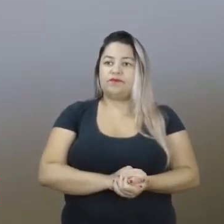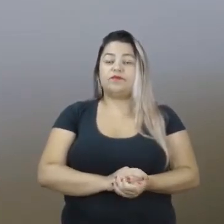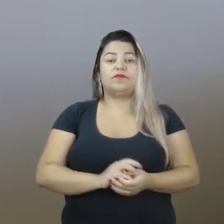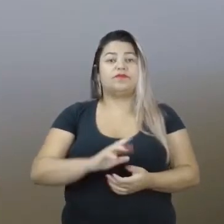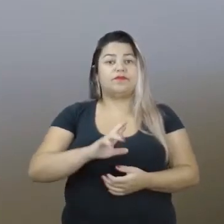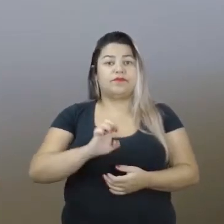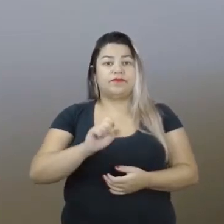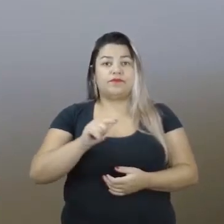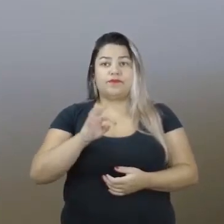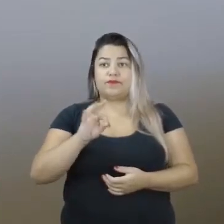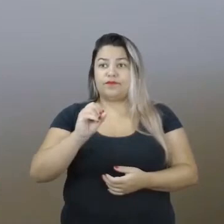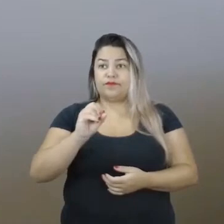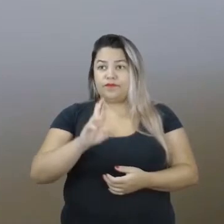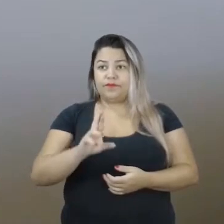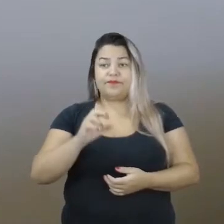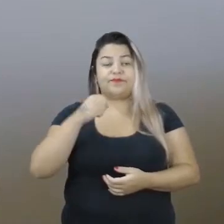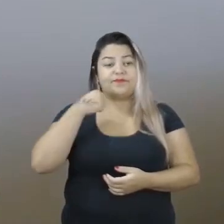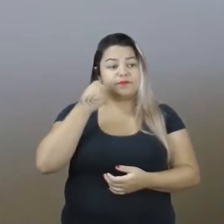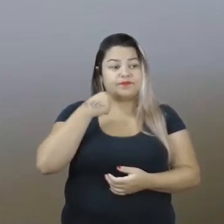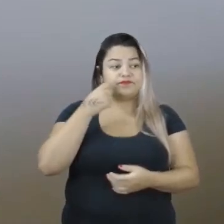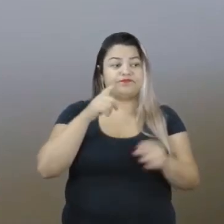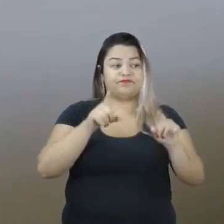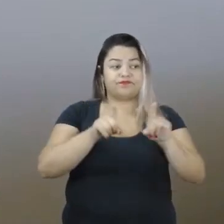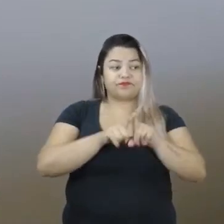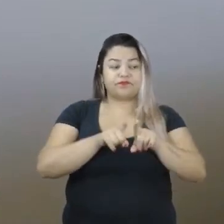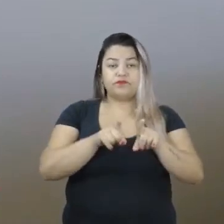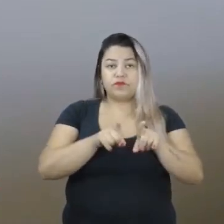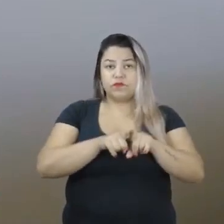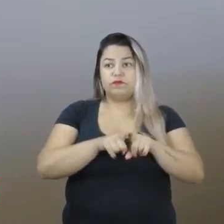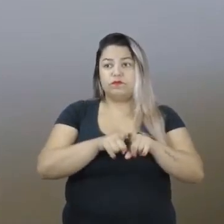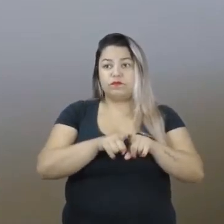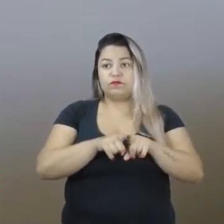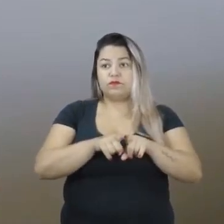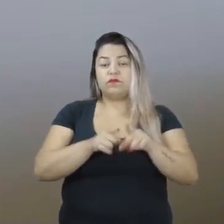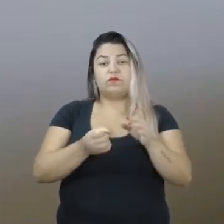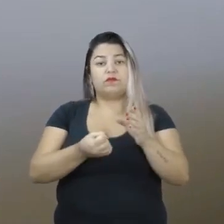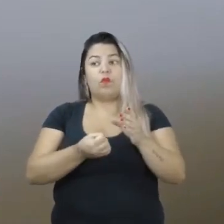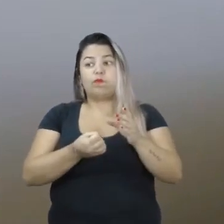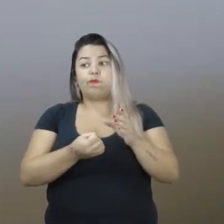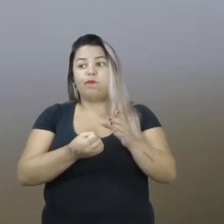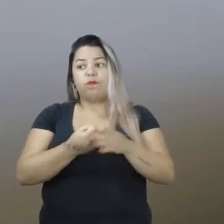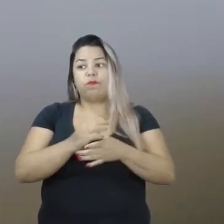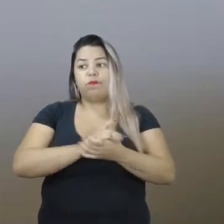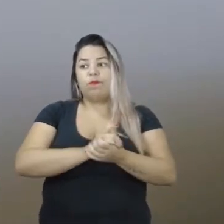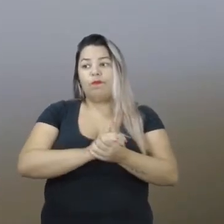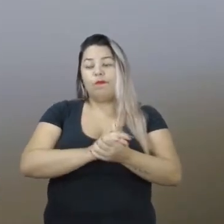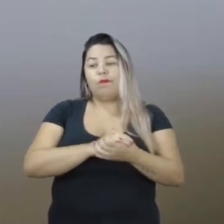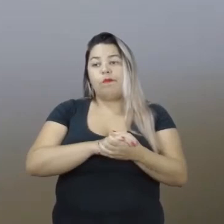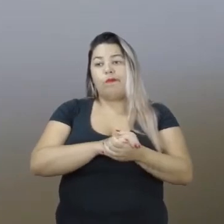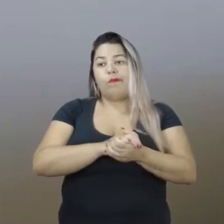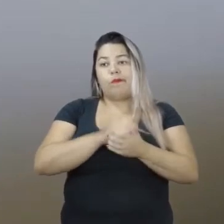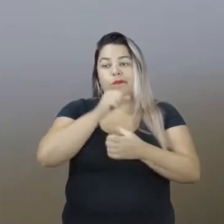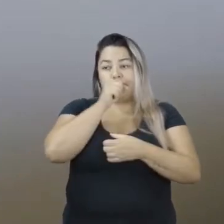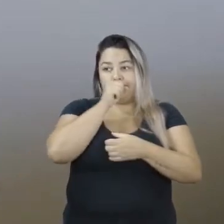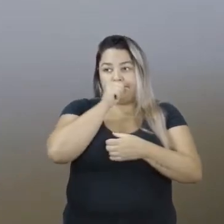relator aqui no Senado, o Randolph foi o autor, que nós conseguimos aprovar o 20